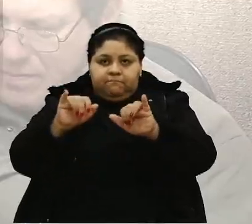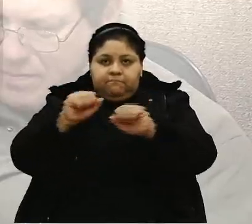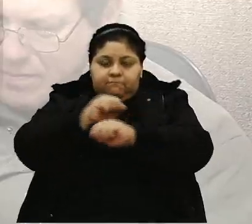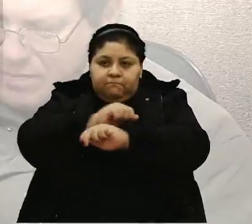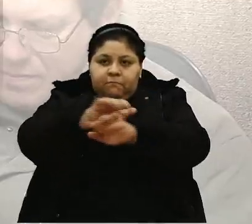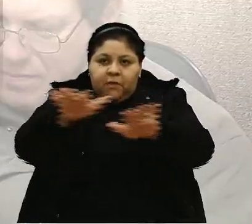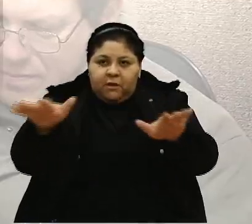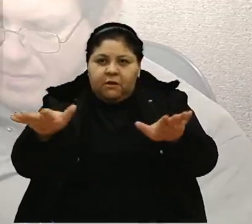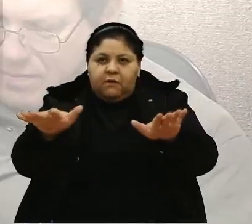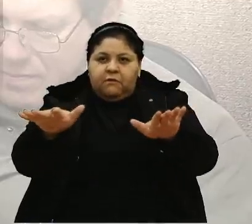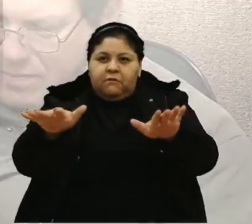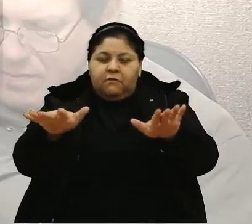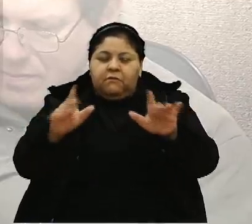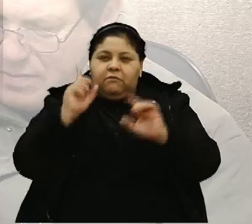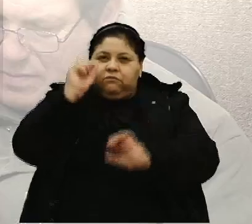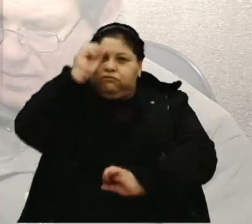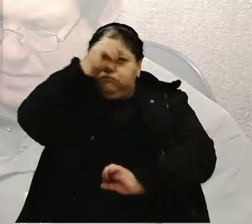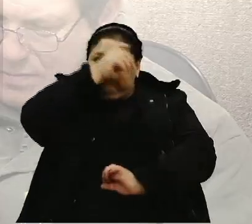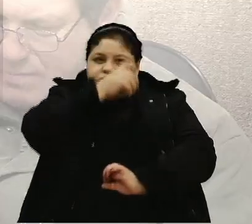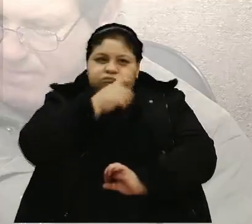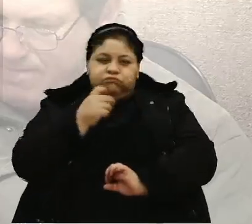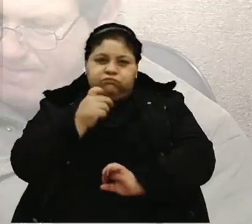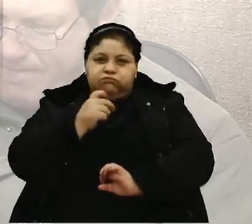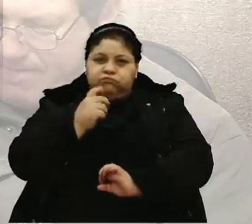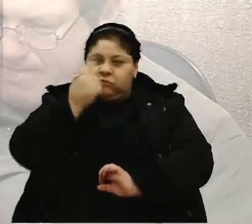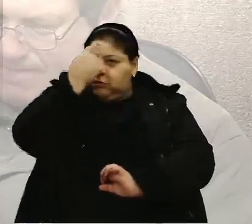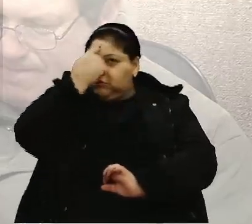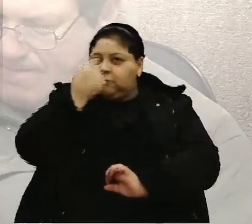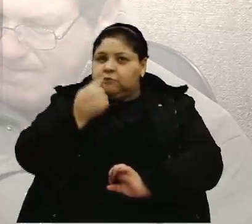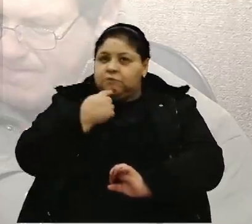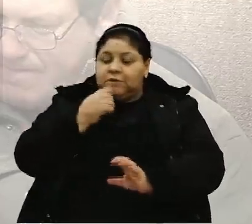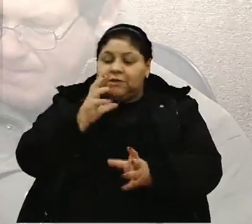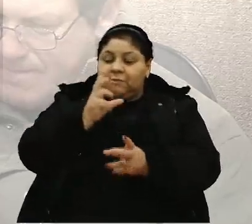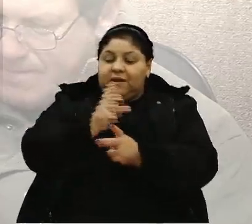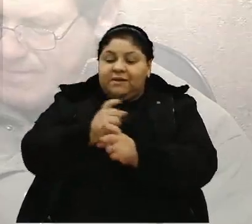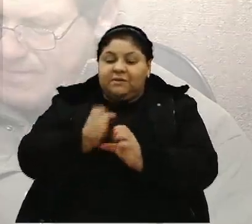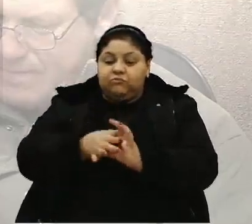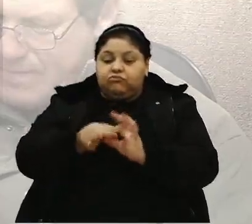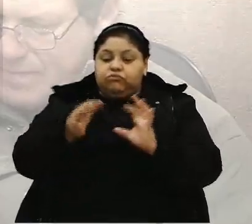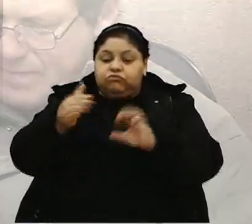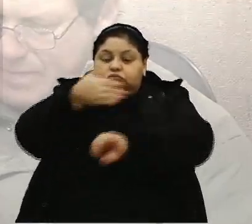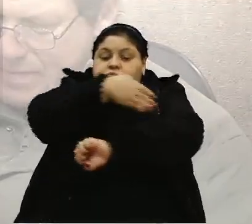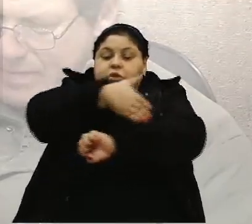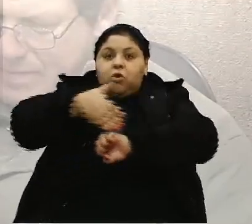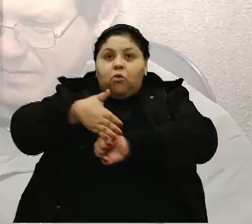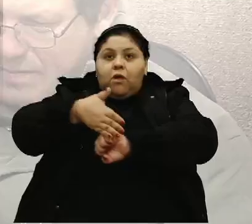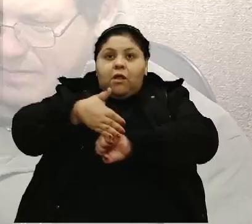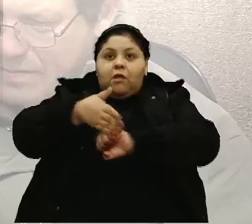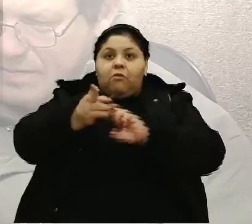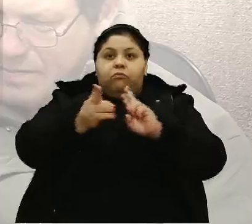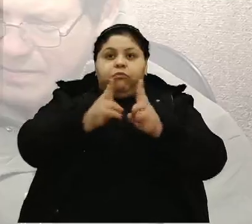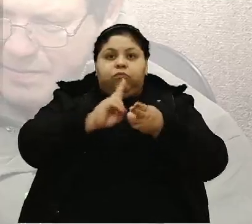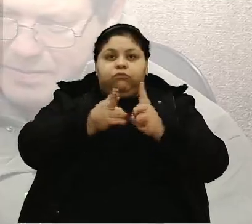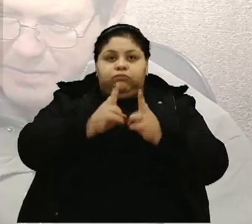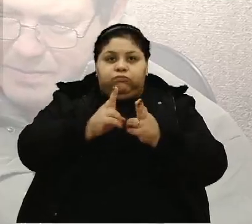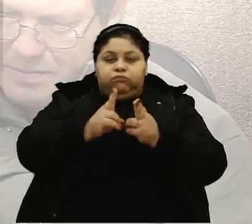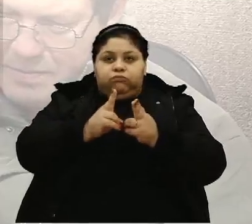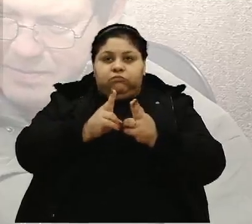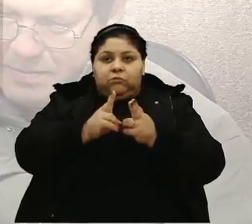devido às dificuldades de identificação de animais soltos em via pública. Aduz